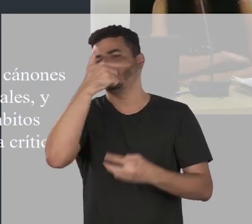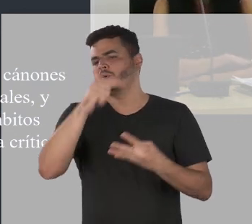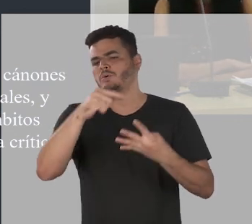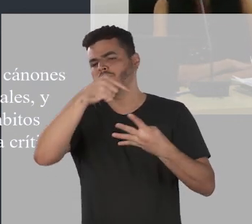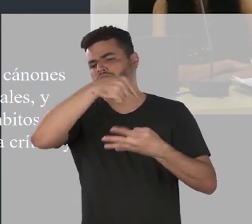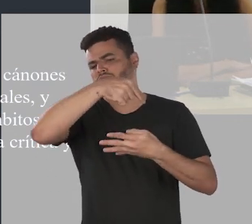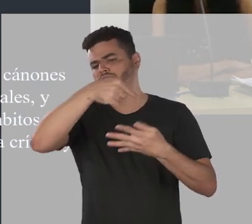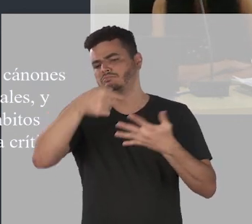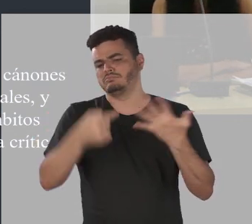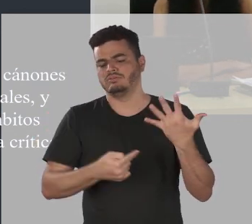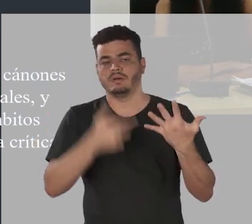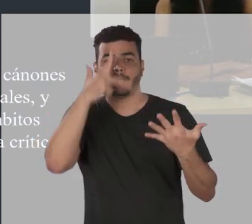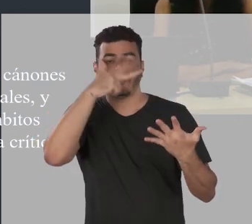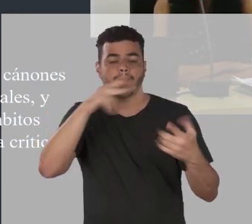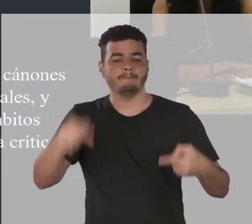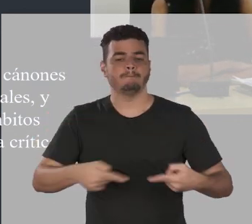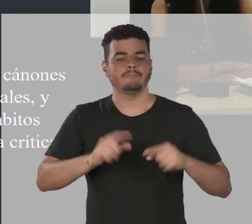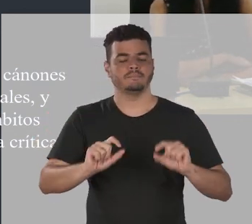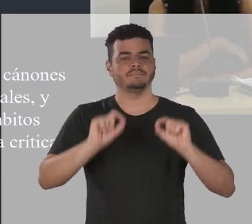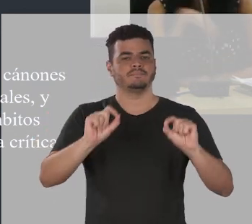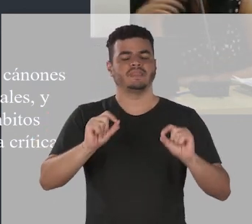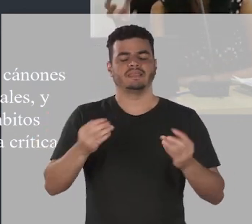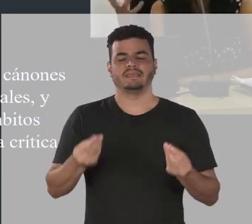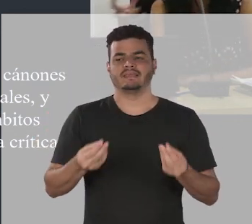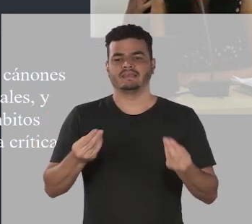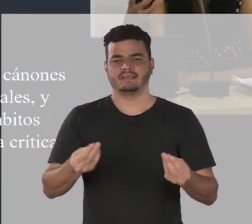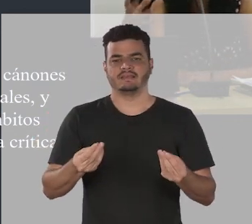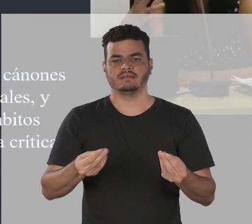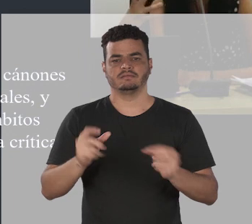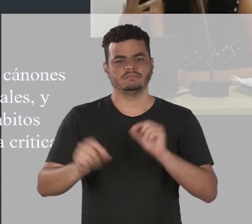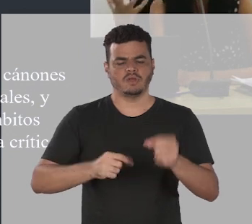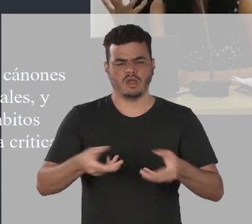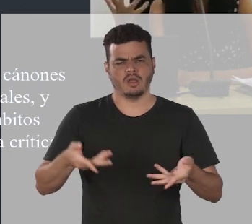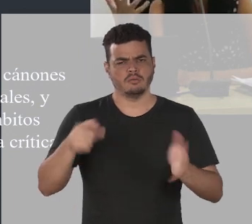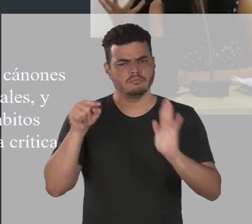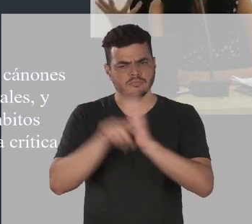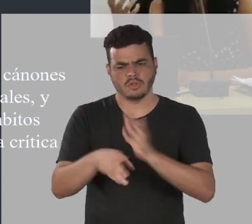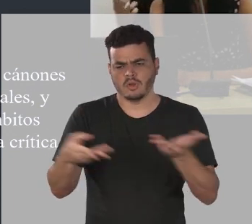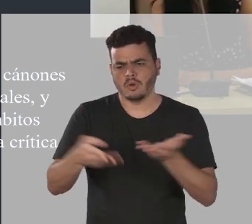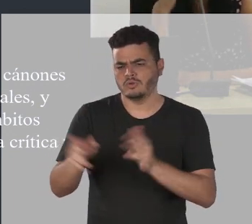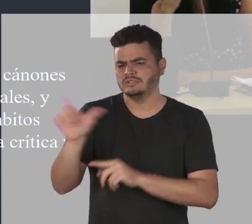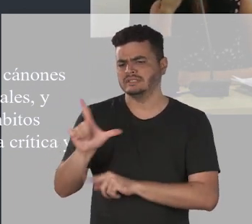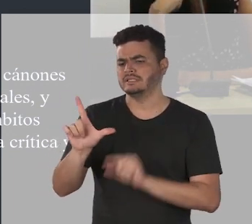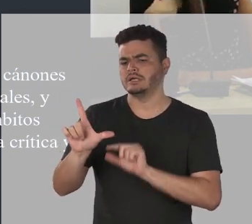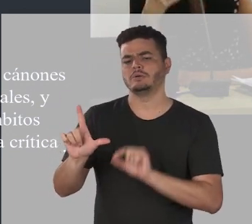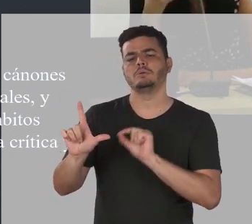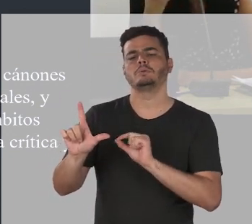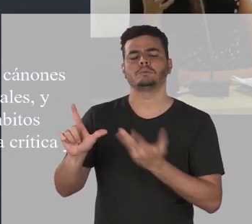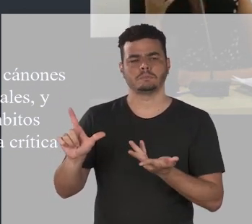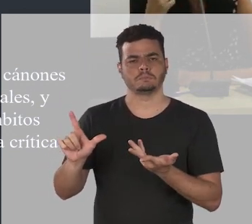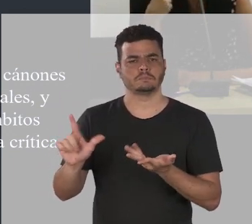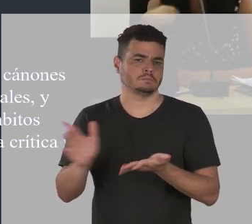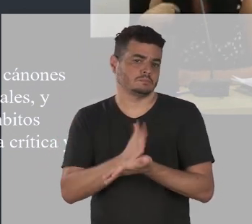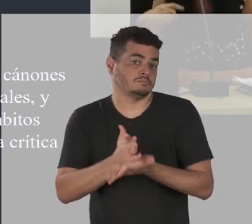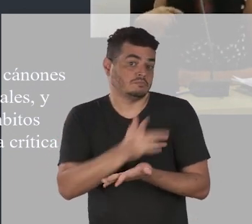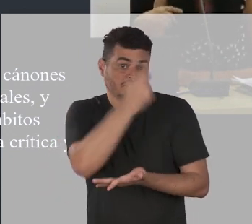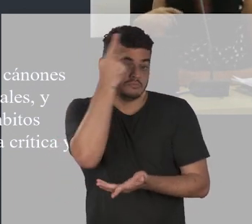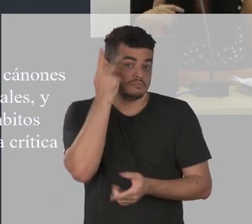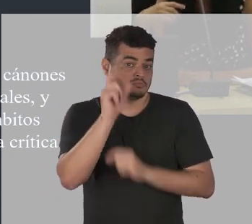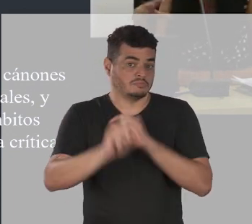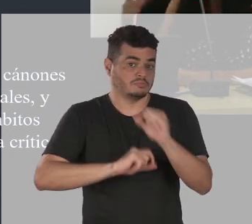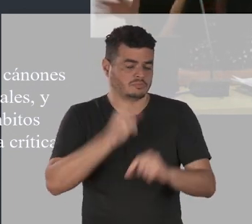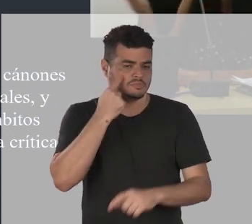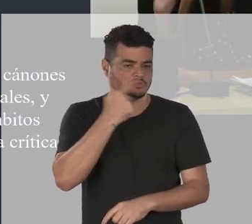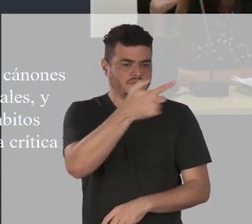E outro dos pontos tem a ver com o fato de que não é considerada literatura, né? Muitas vezes os